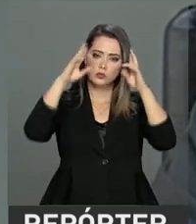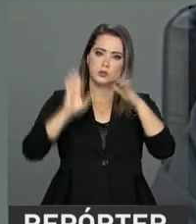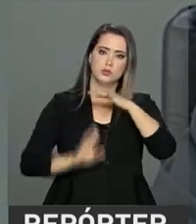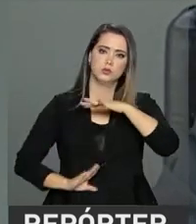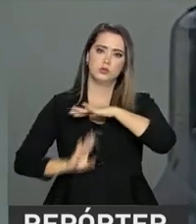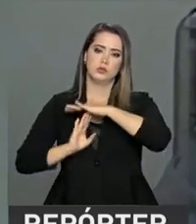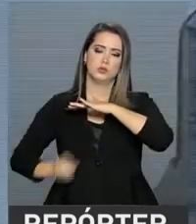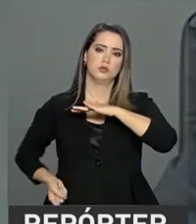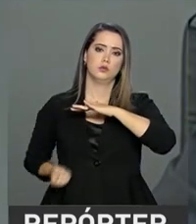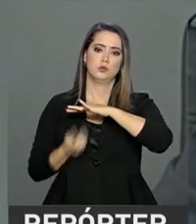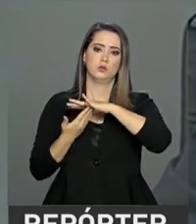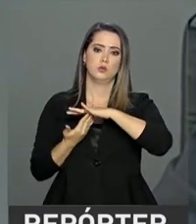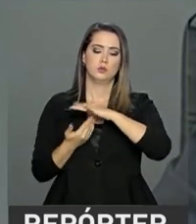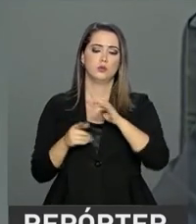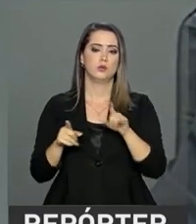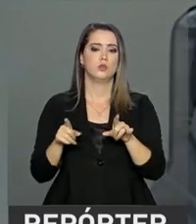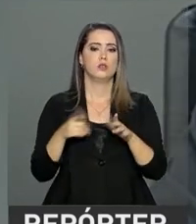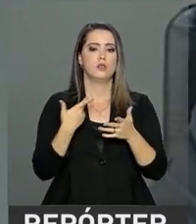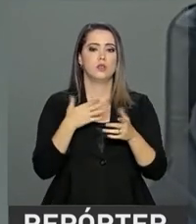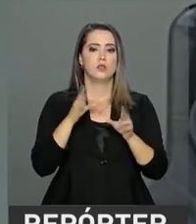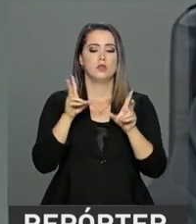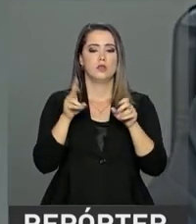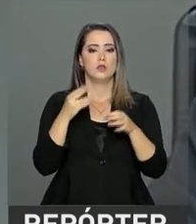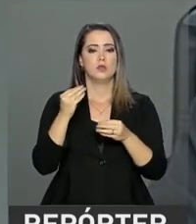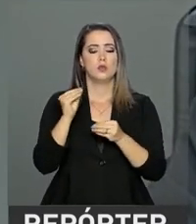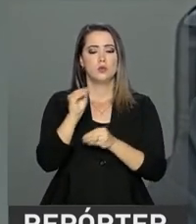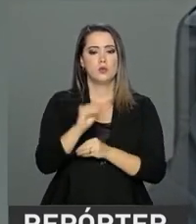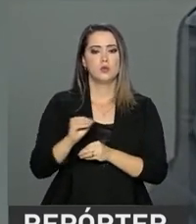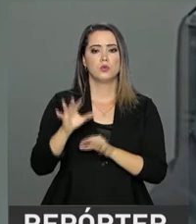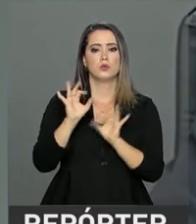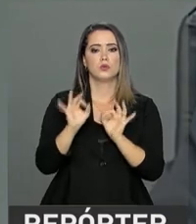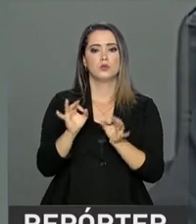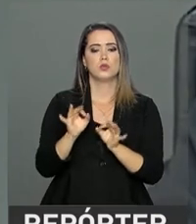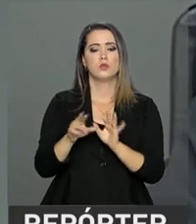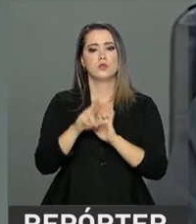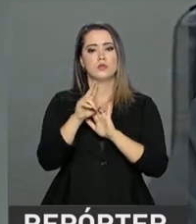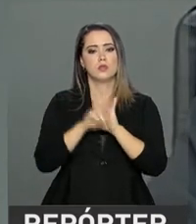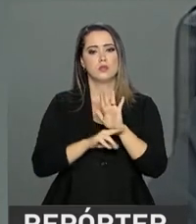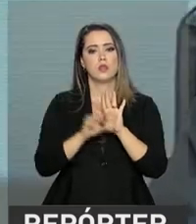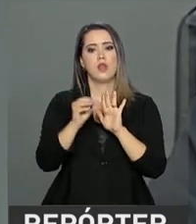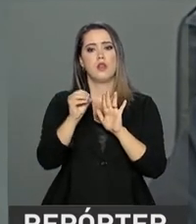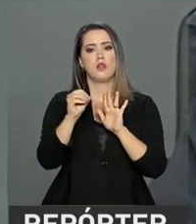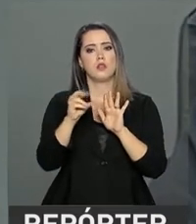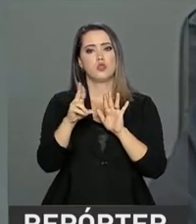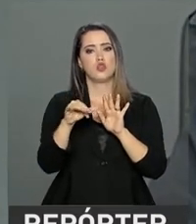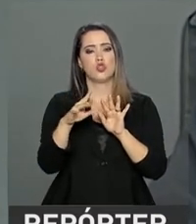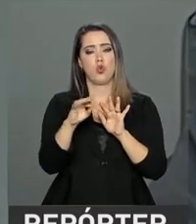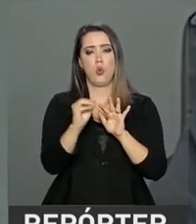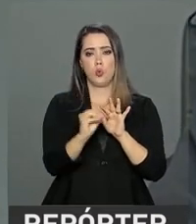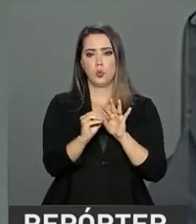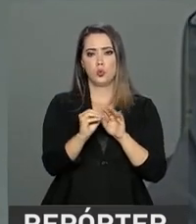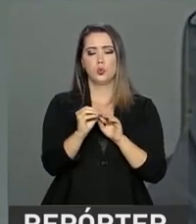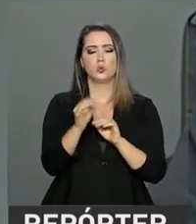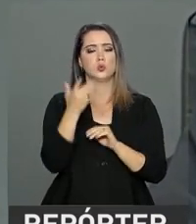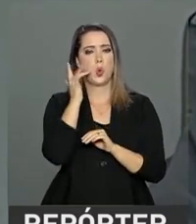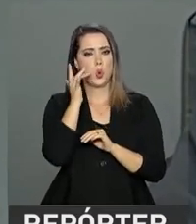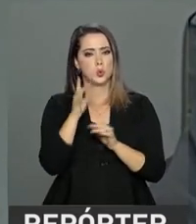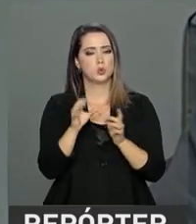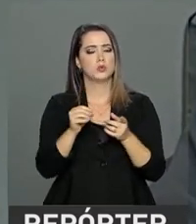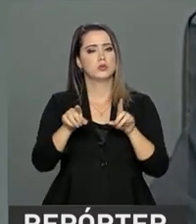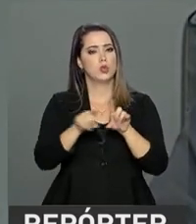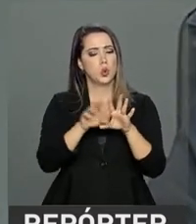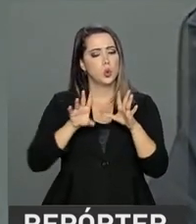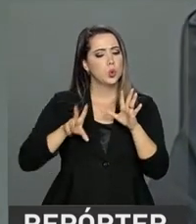da despesa, o tratamento adequado à questão da regra de ouro, ou seja, todos os temas fiscais que nós